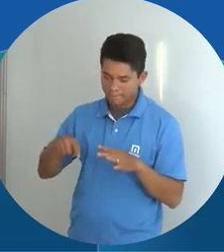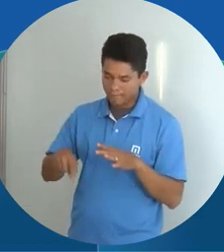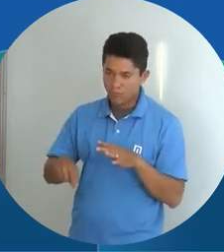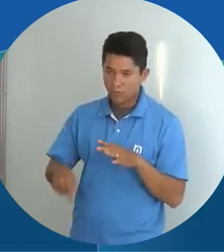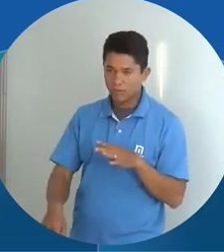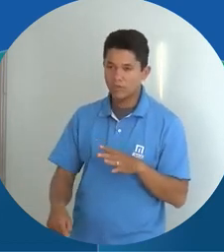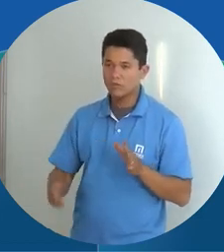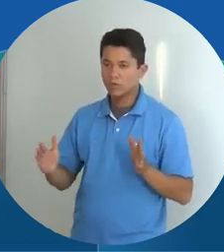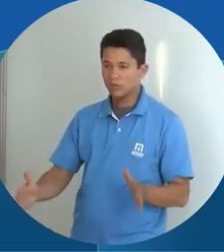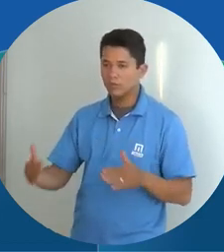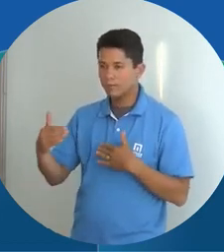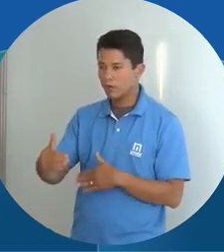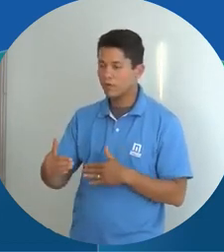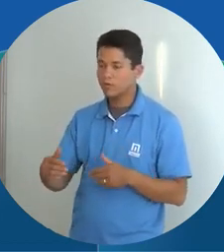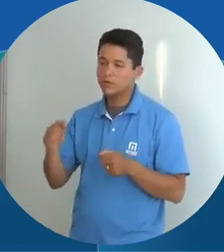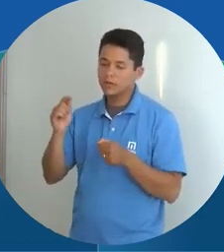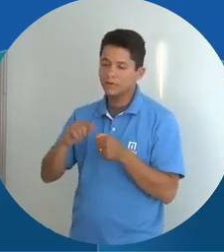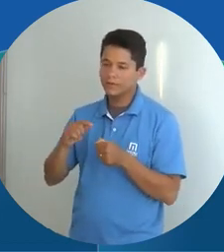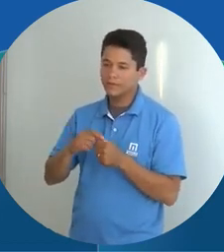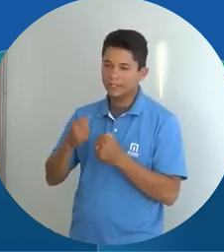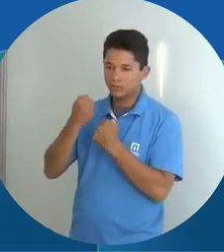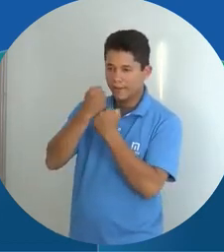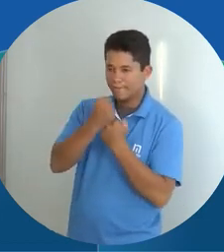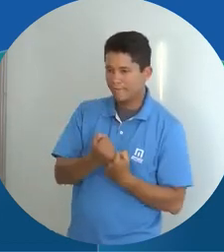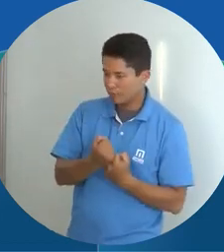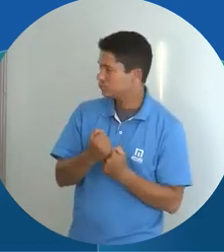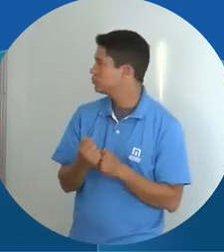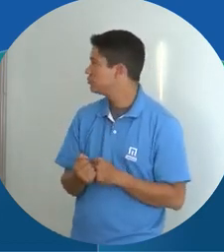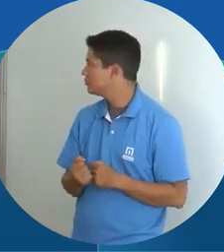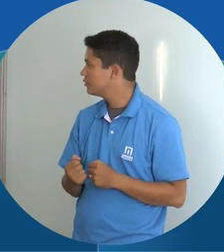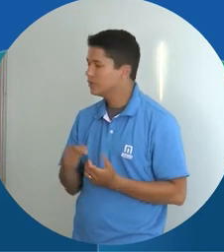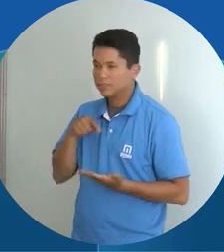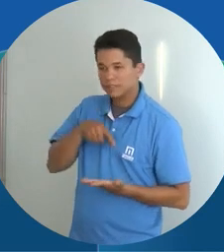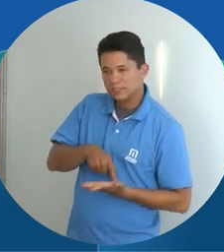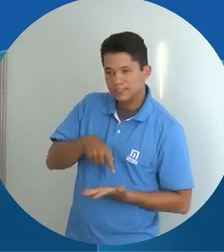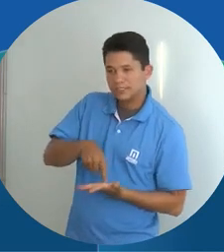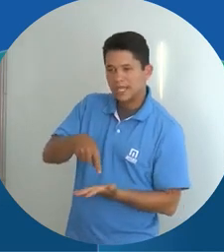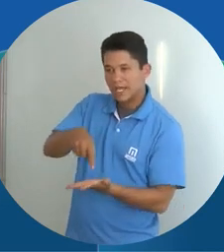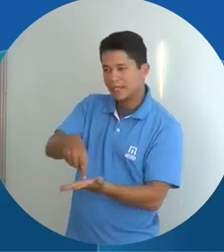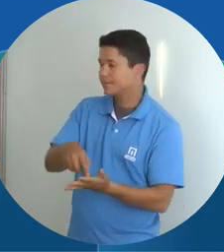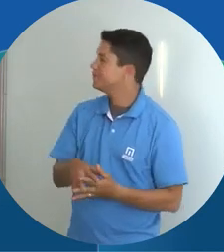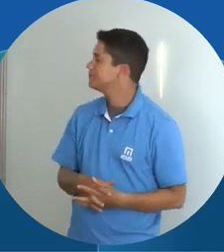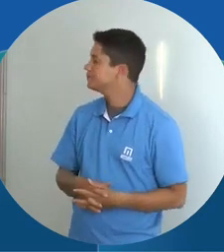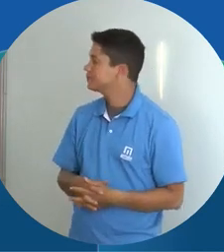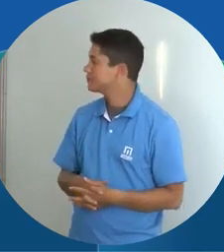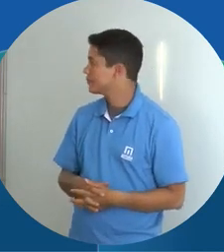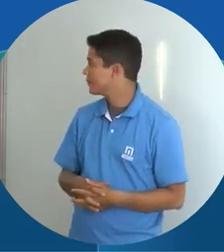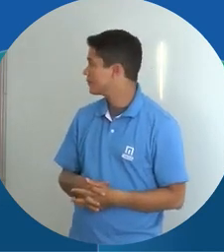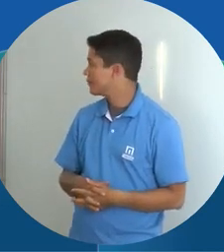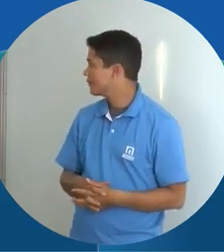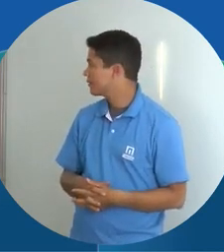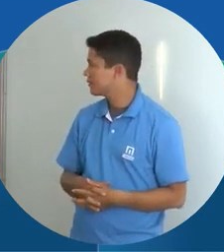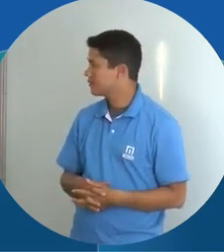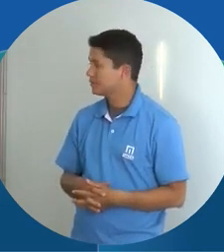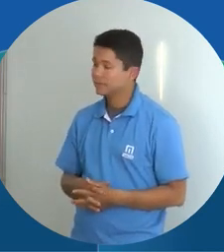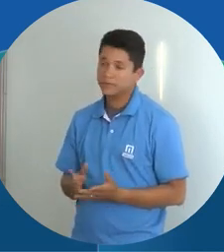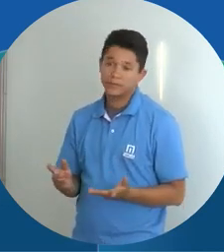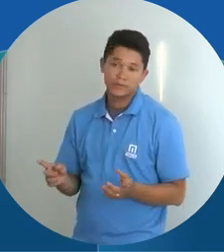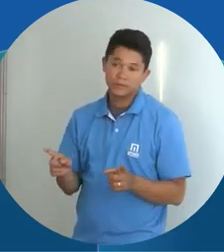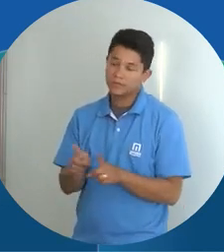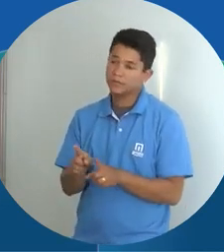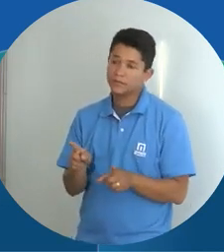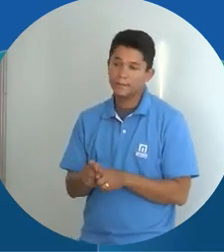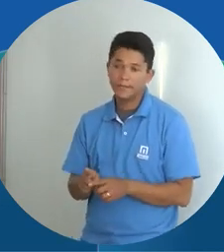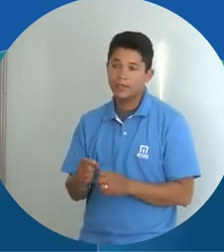reforço e faz essa composição de estacas. A presso tem, isso é a questão do reforço,